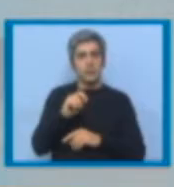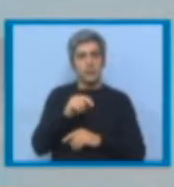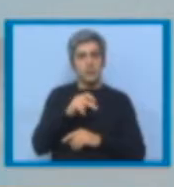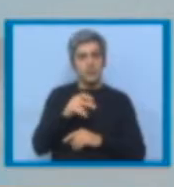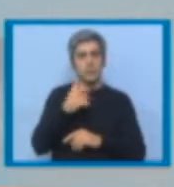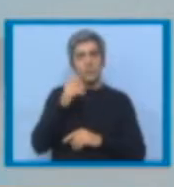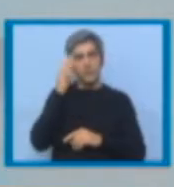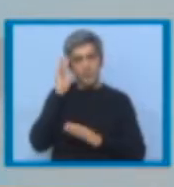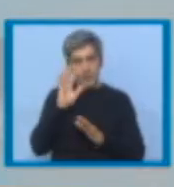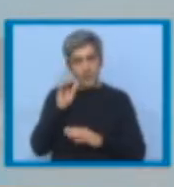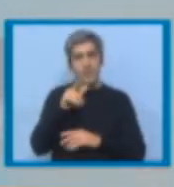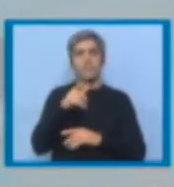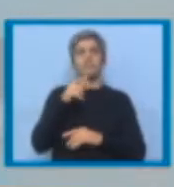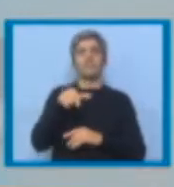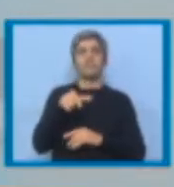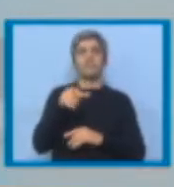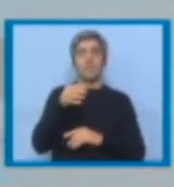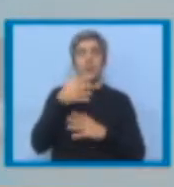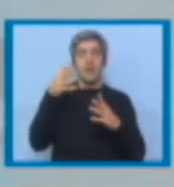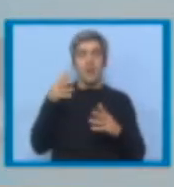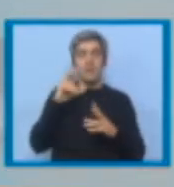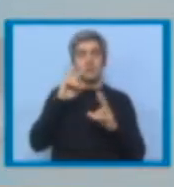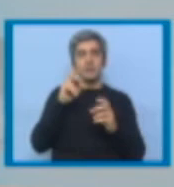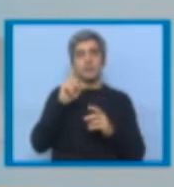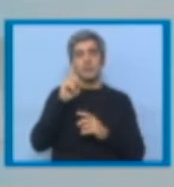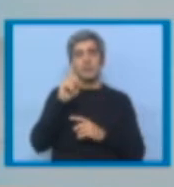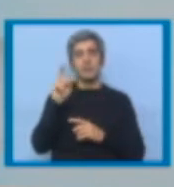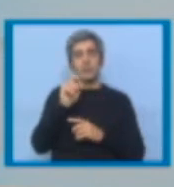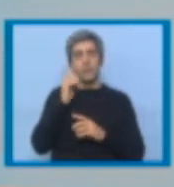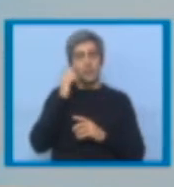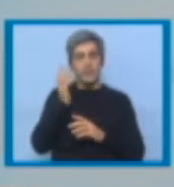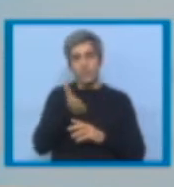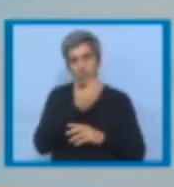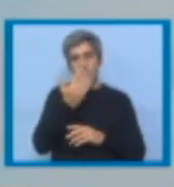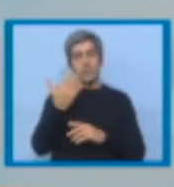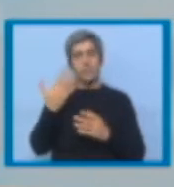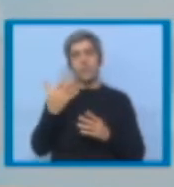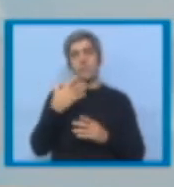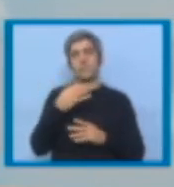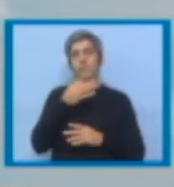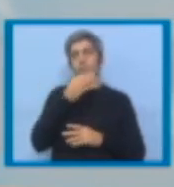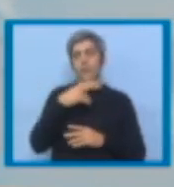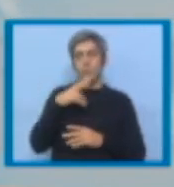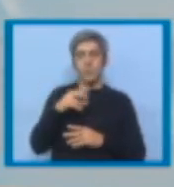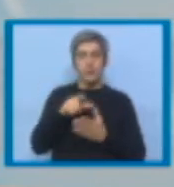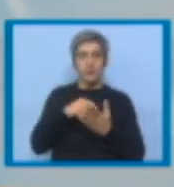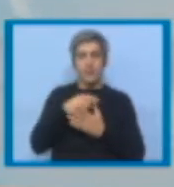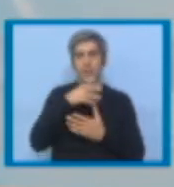de Pedrógão, passaram 6 meses. Há uma expressão que nós utilizamos, bem portuguesa,